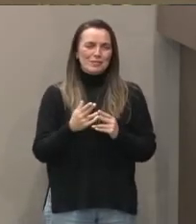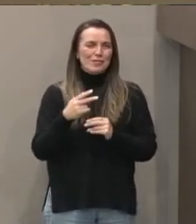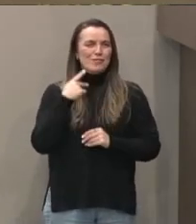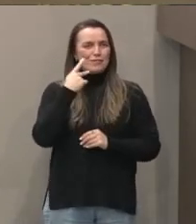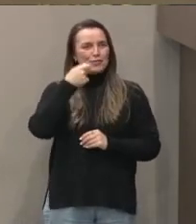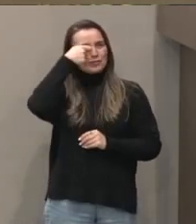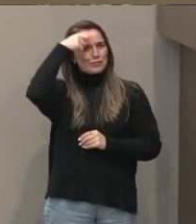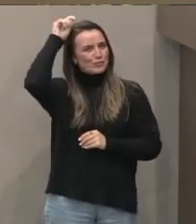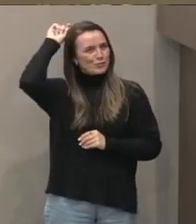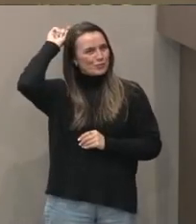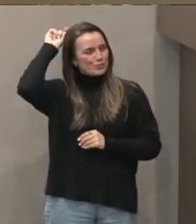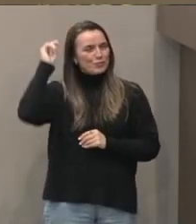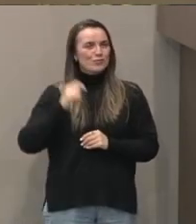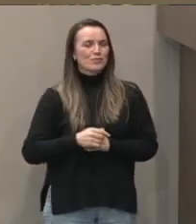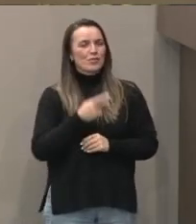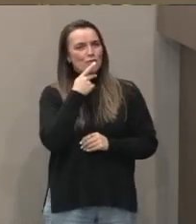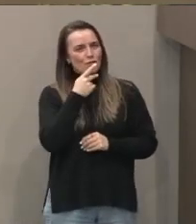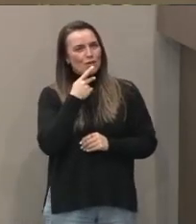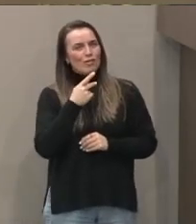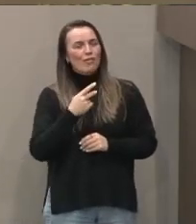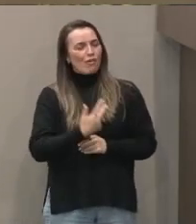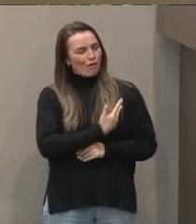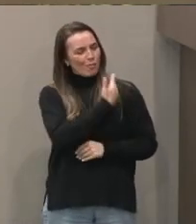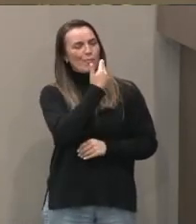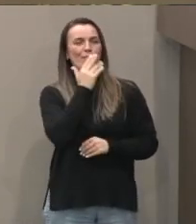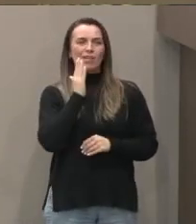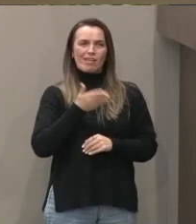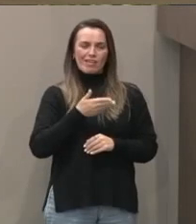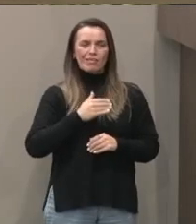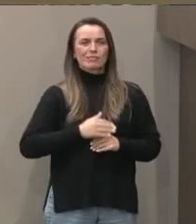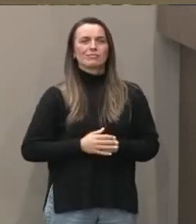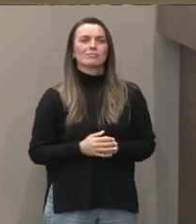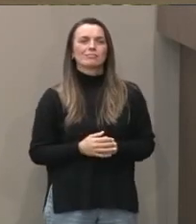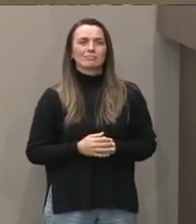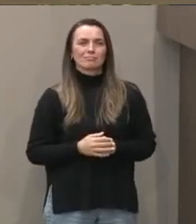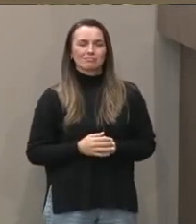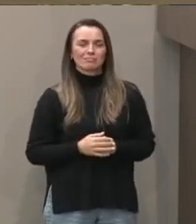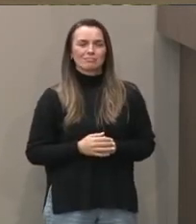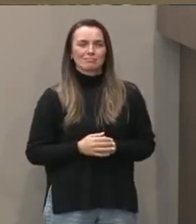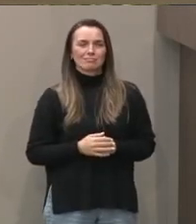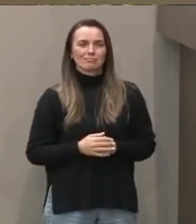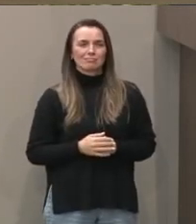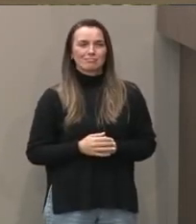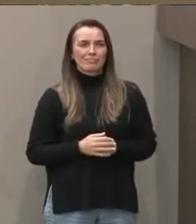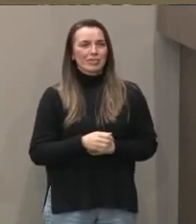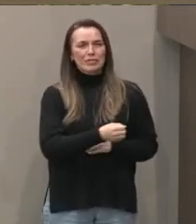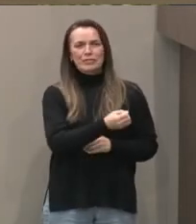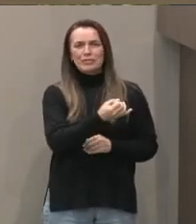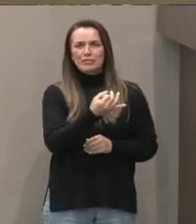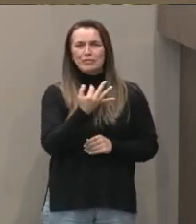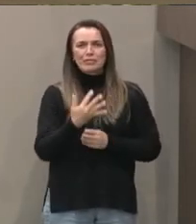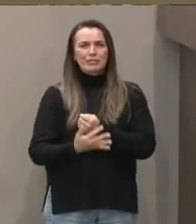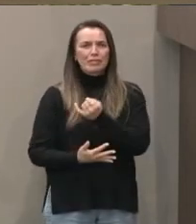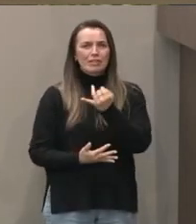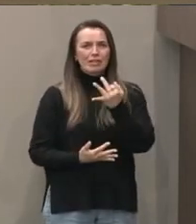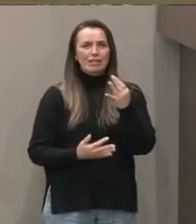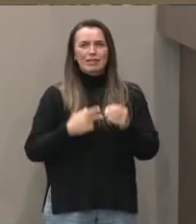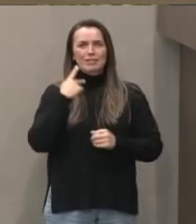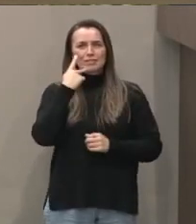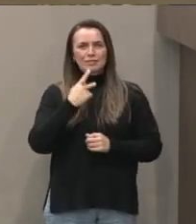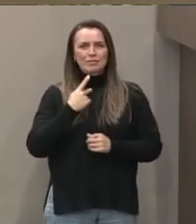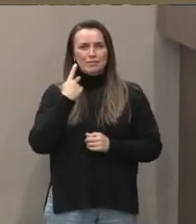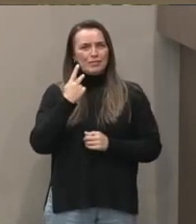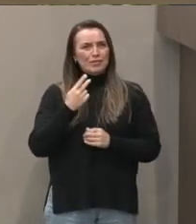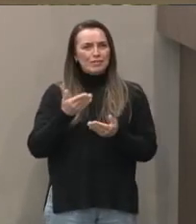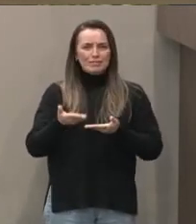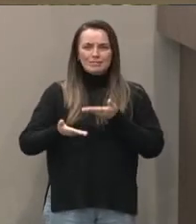foi operado, né, pelo doutor André. Tantos outros vereadores já consultaram na